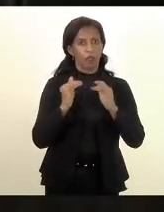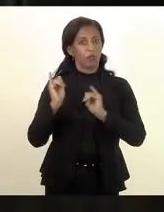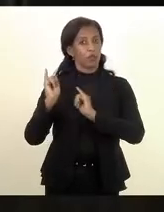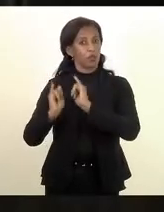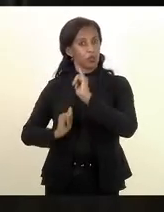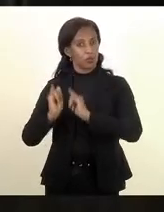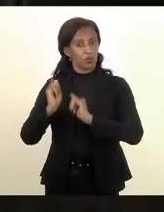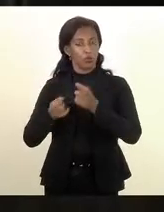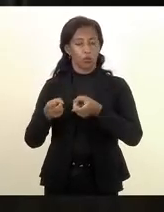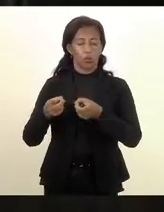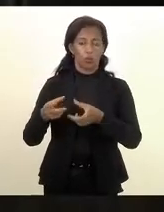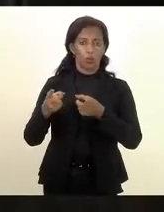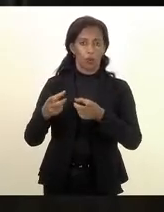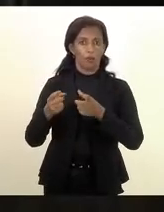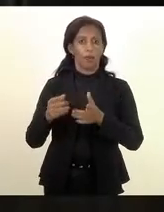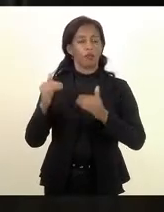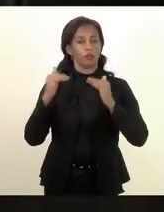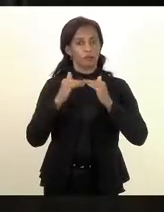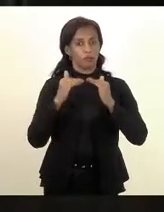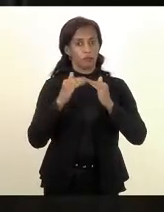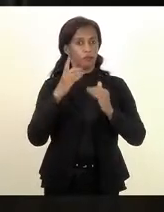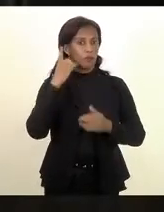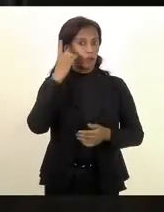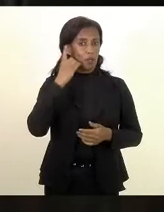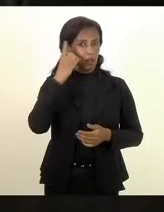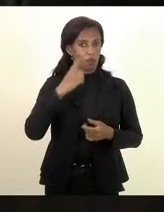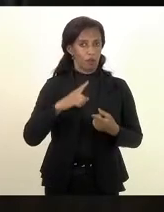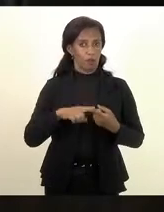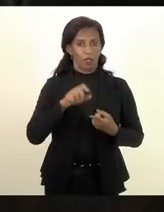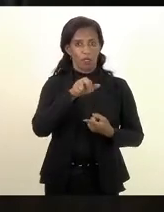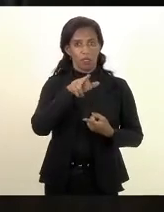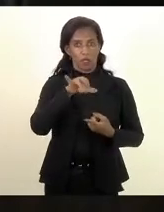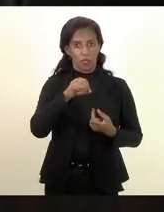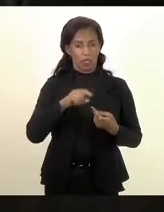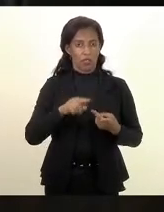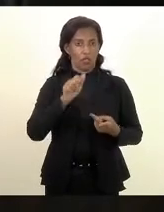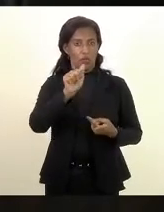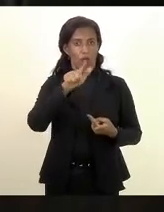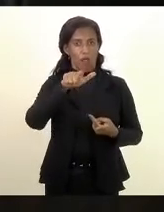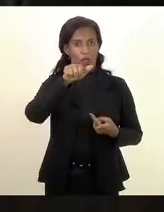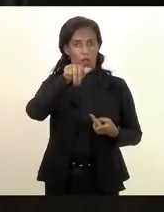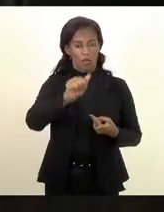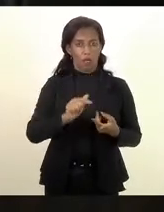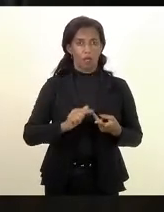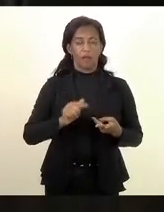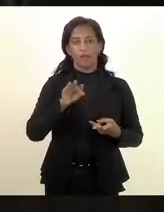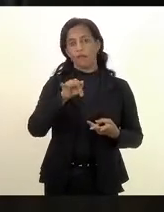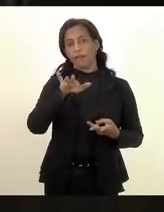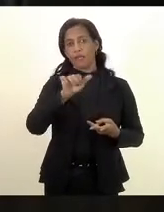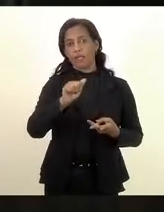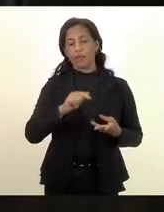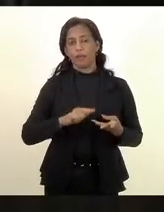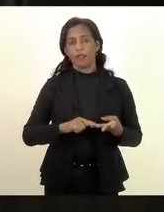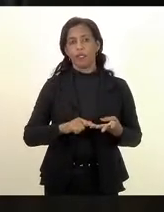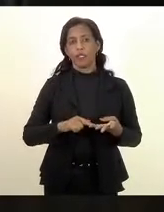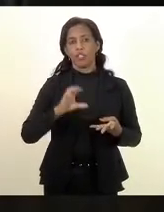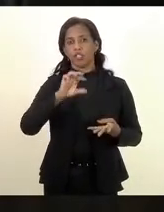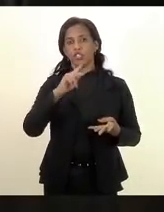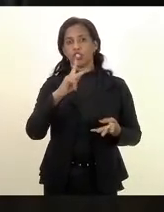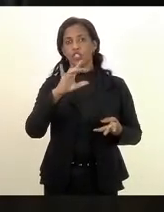favorável relatores deputada deputada doutor Serginho Alana Passos Felipe Pobel e Chico